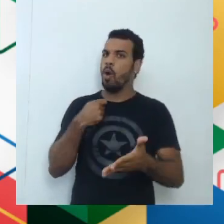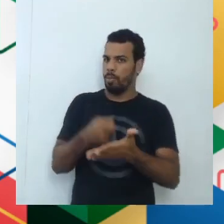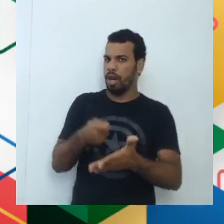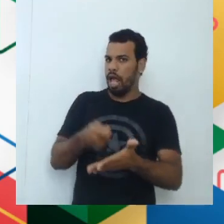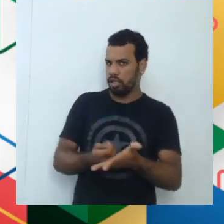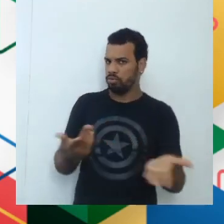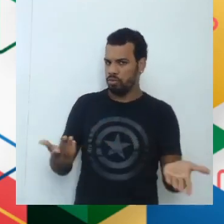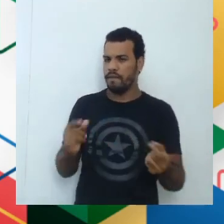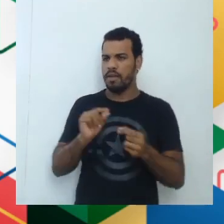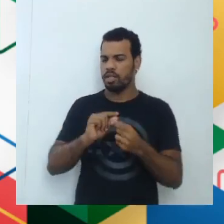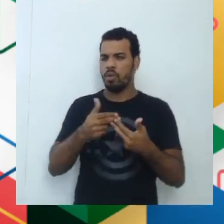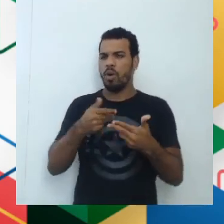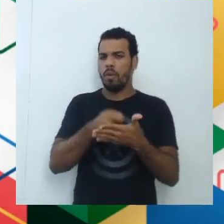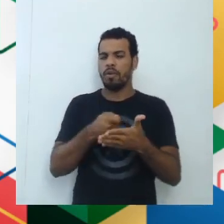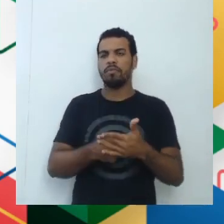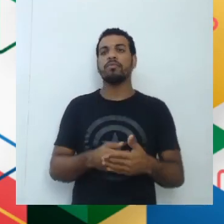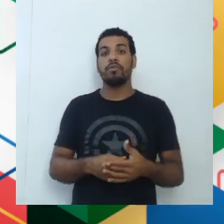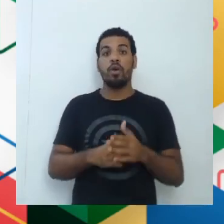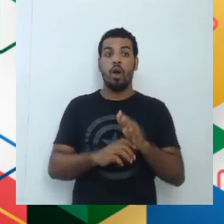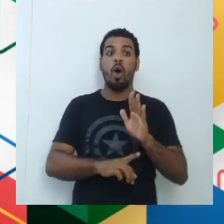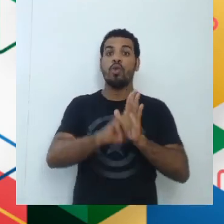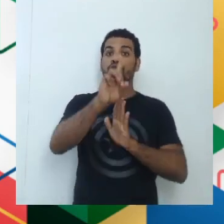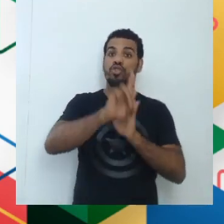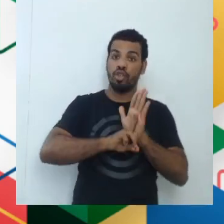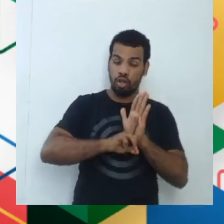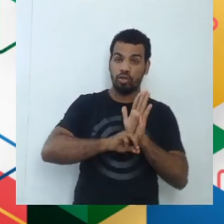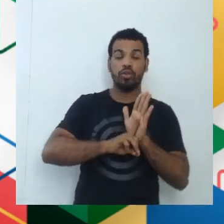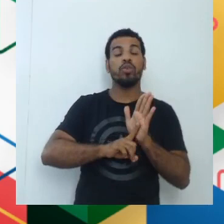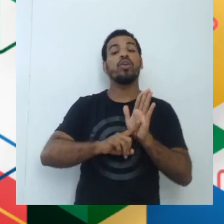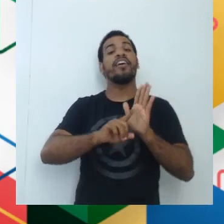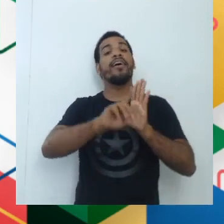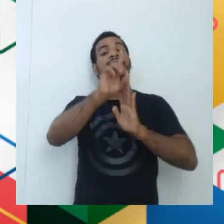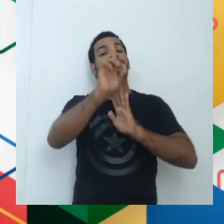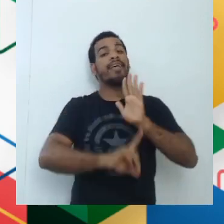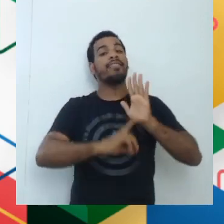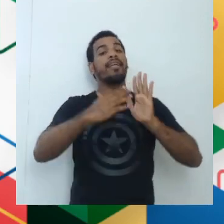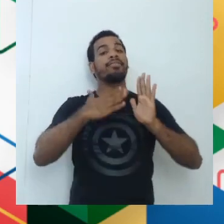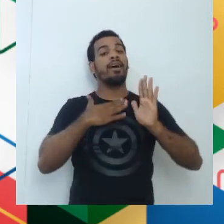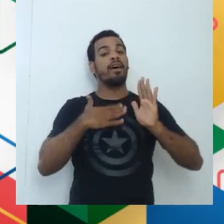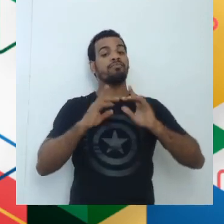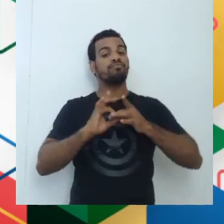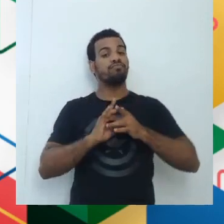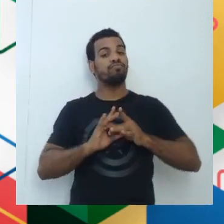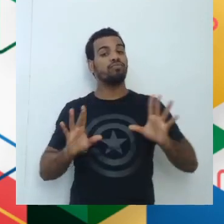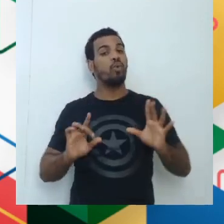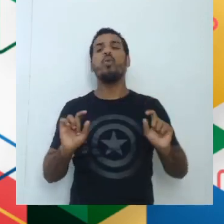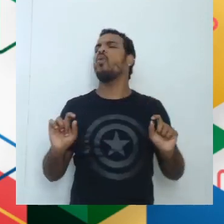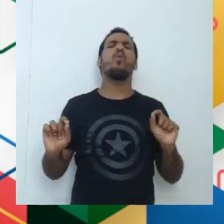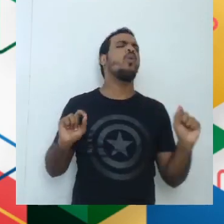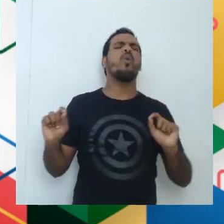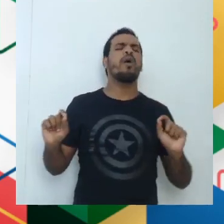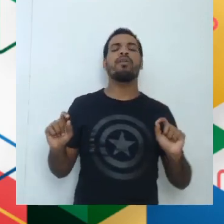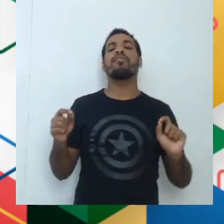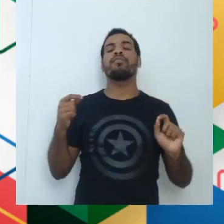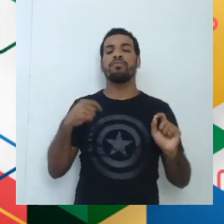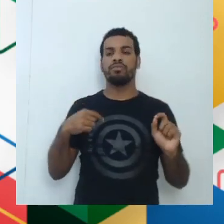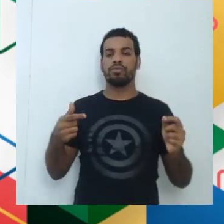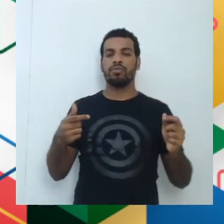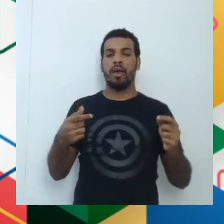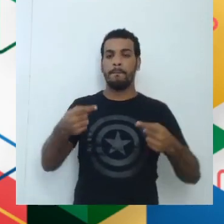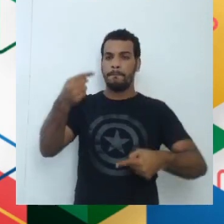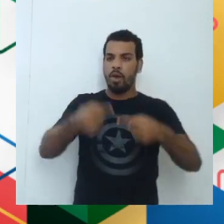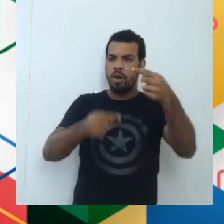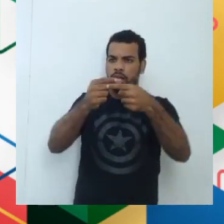deveres. São justamente esses direitos que permitem aos cidadãos intervir nas ações